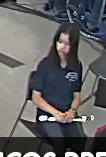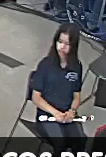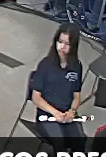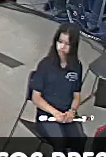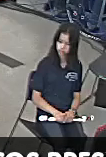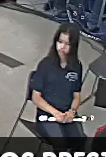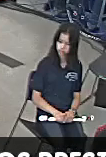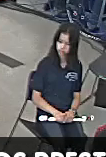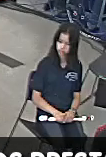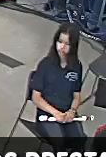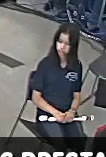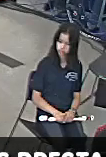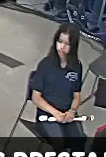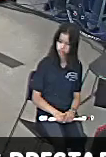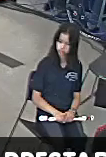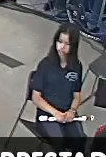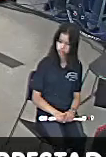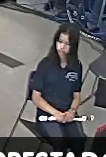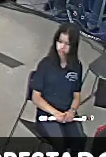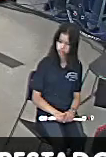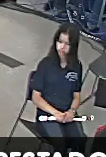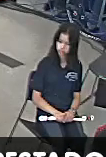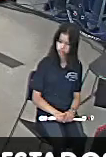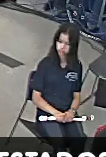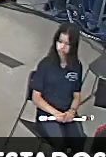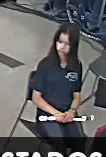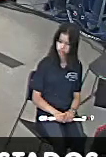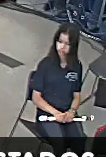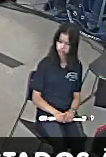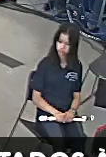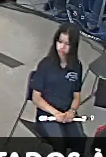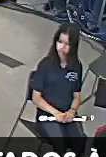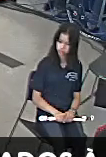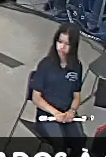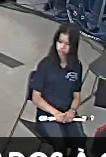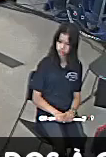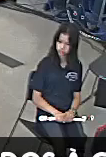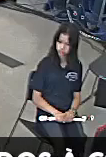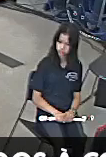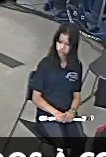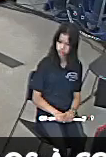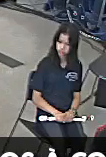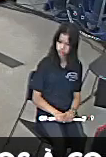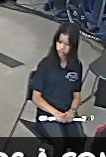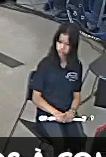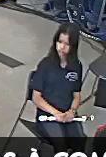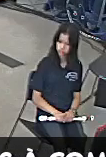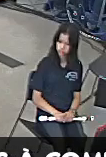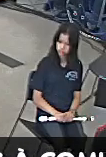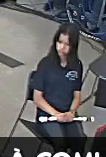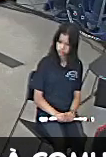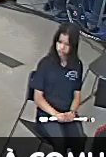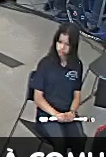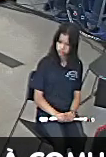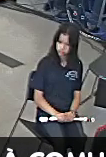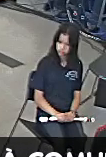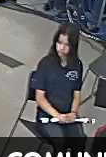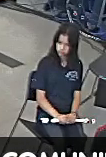Brasil. E as irmãs dominicanas, quando chegaram ao